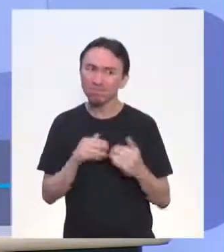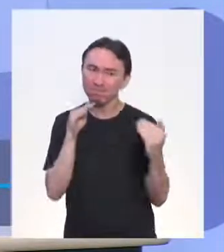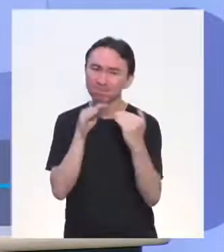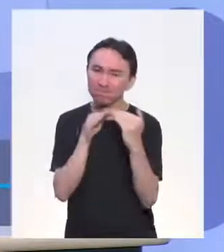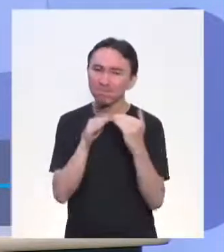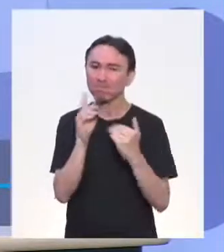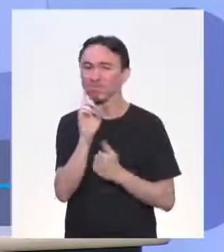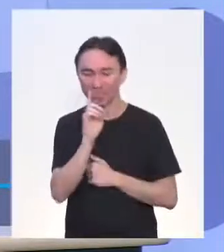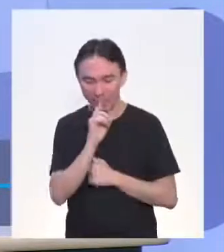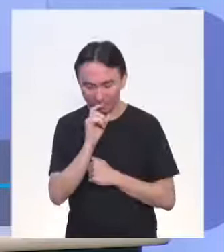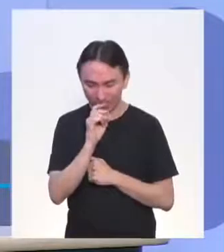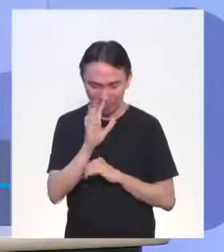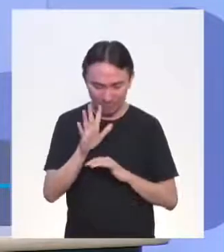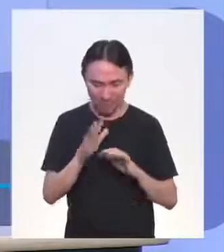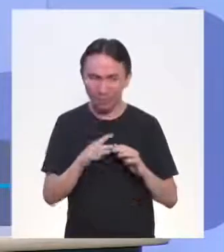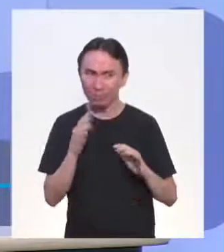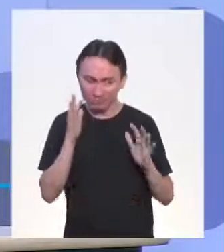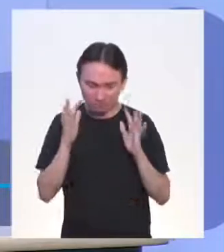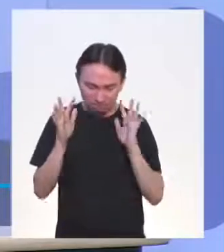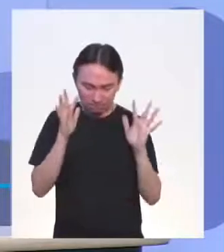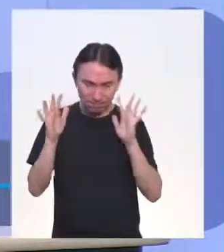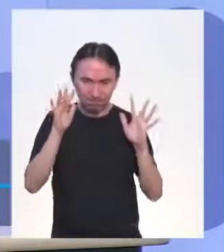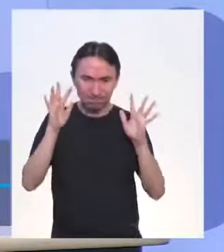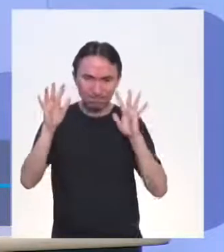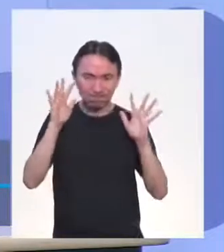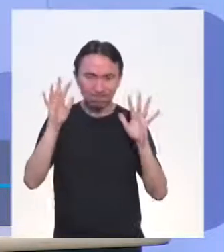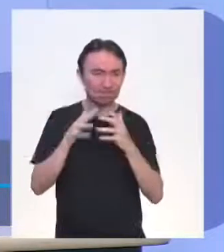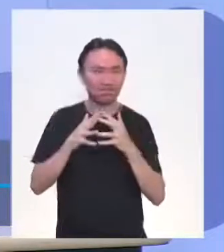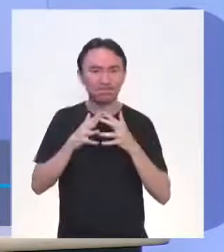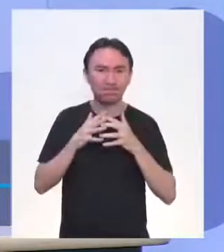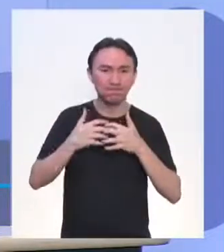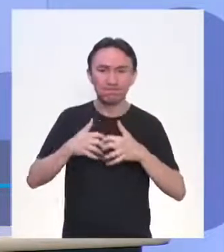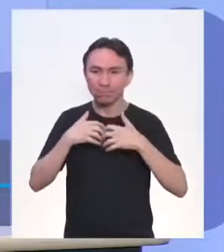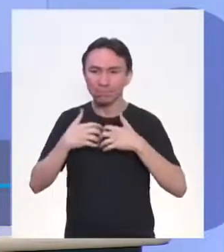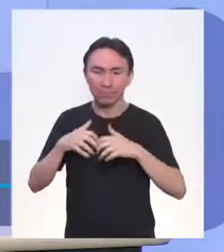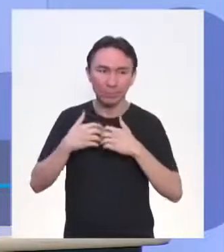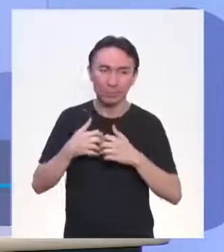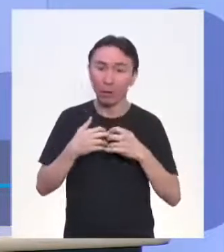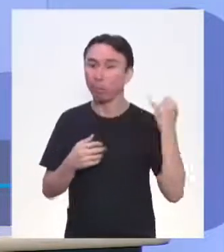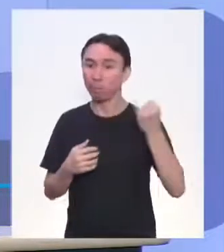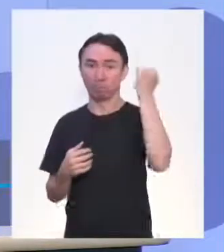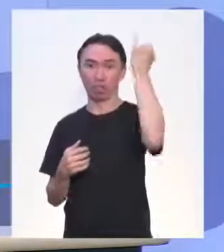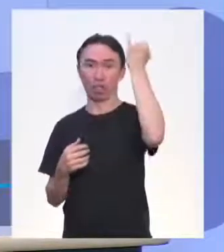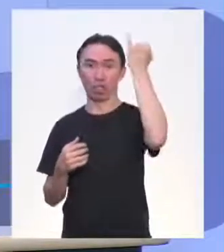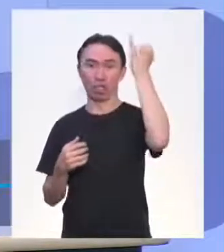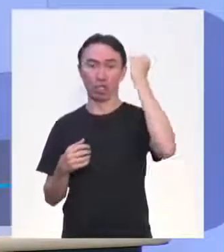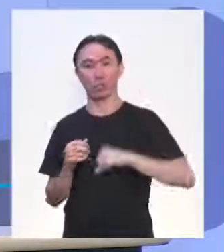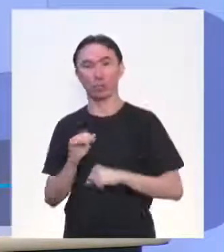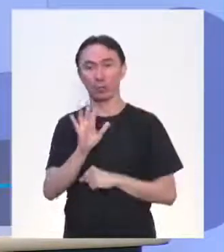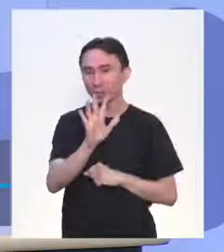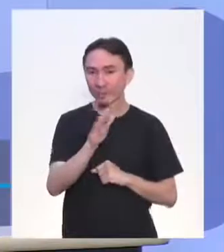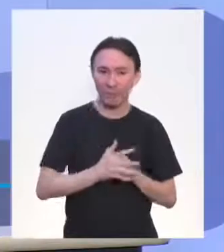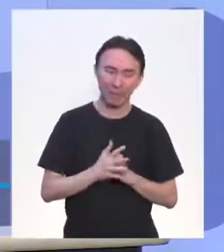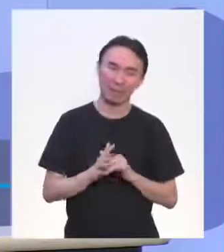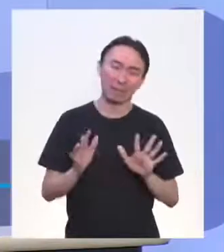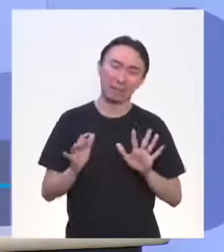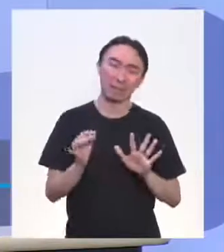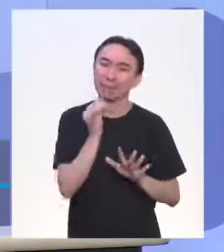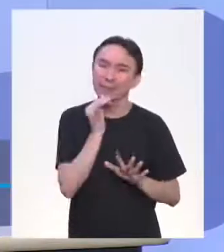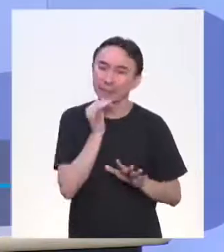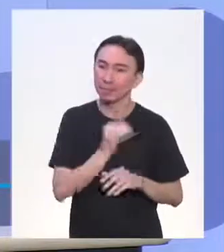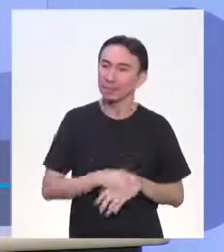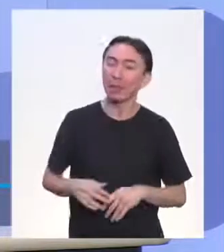me fazer... Eu vou começar a pensar a respeito daquilo. Então, ele fala que isso é muito importante. Né? É mais importante até do que você encontrar